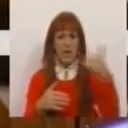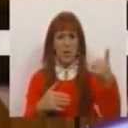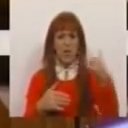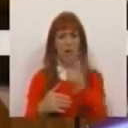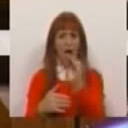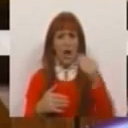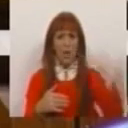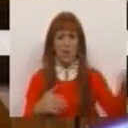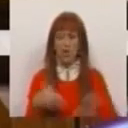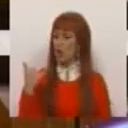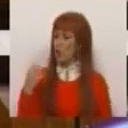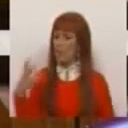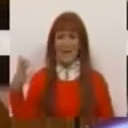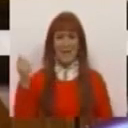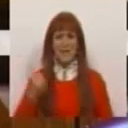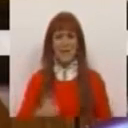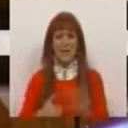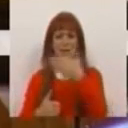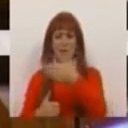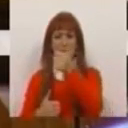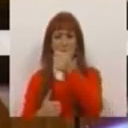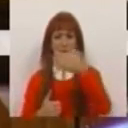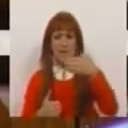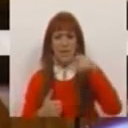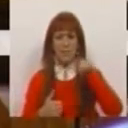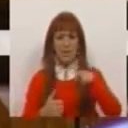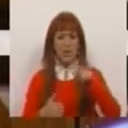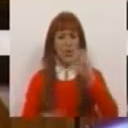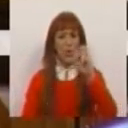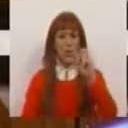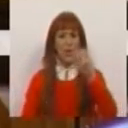159.682 alunos. 2015,